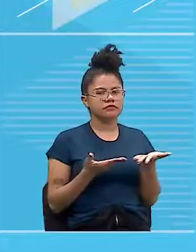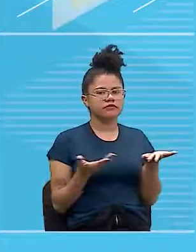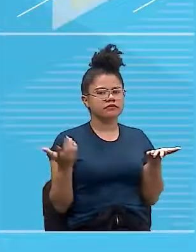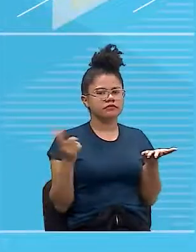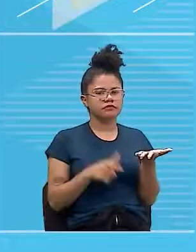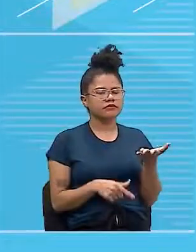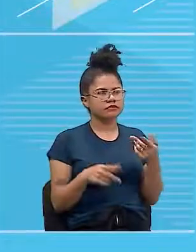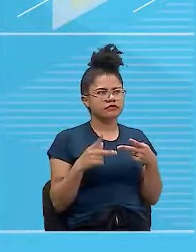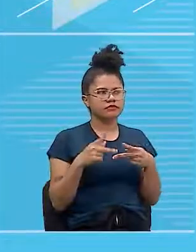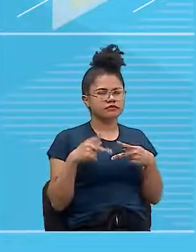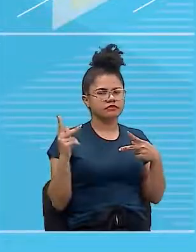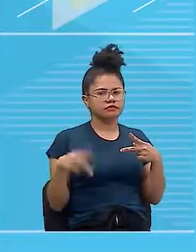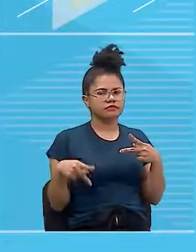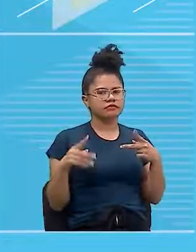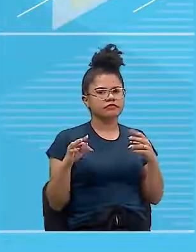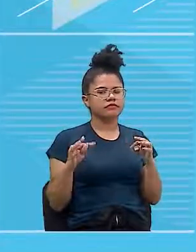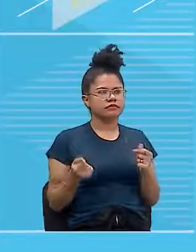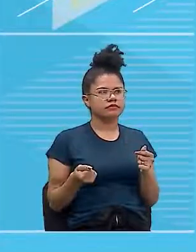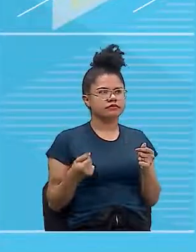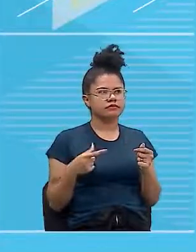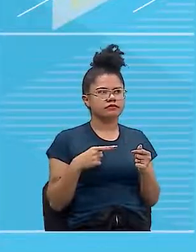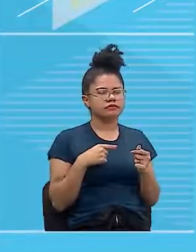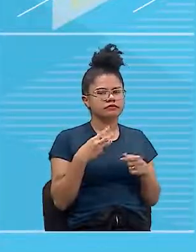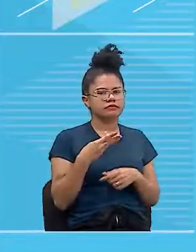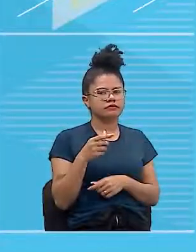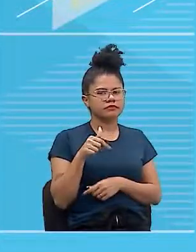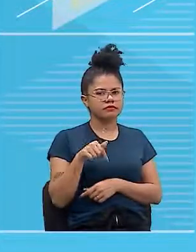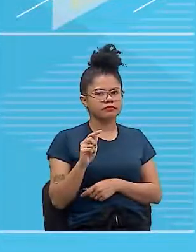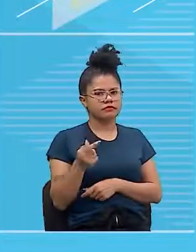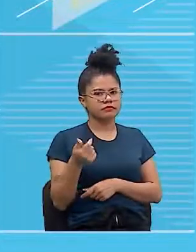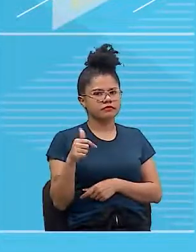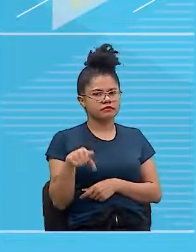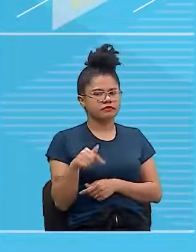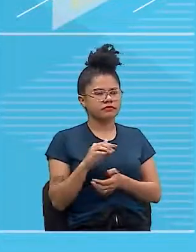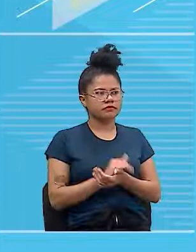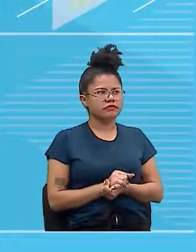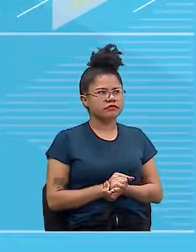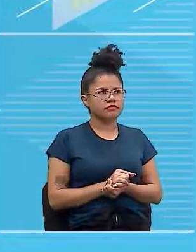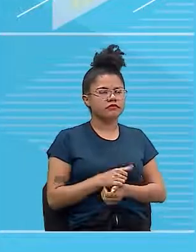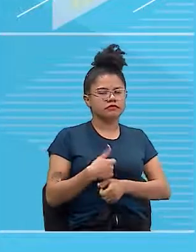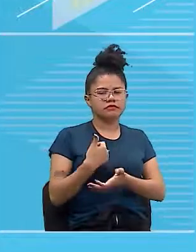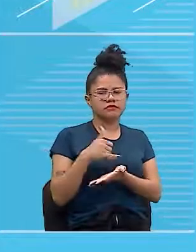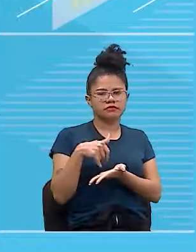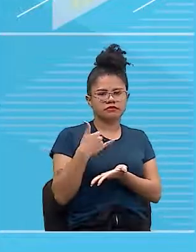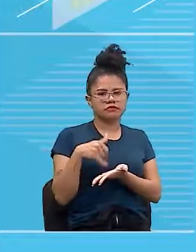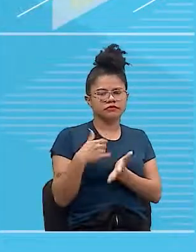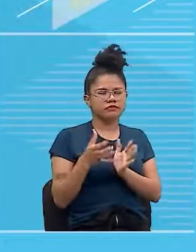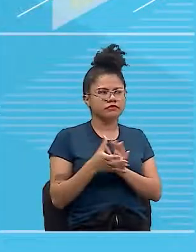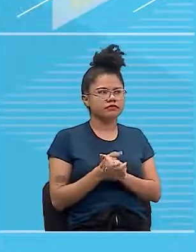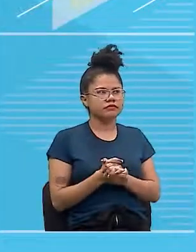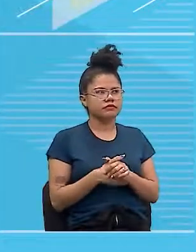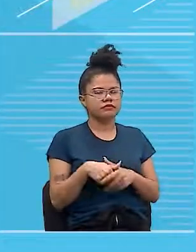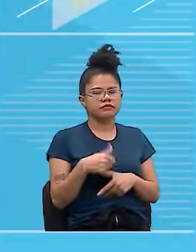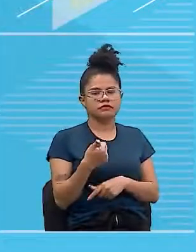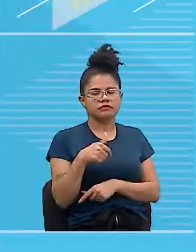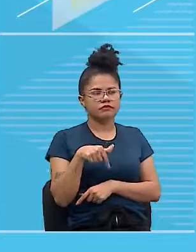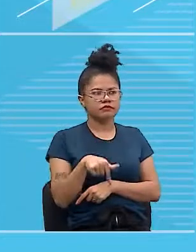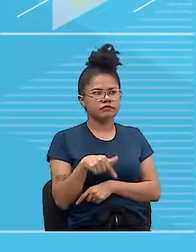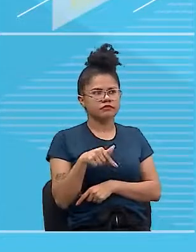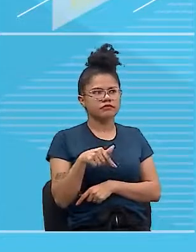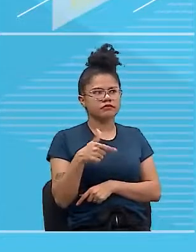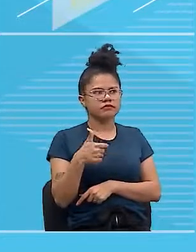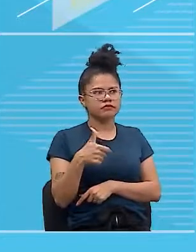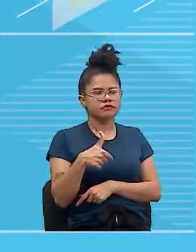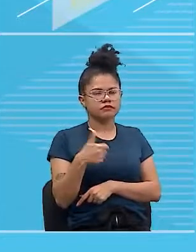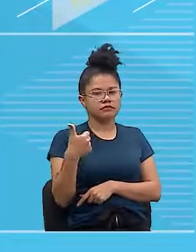vem os outros proteínas de todos da 37,7 e as gorduras da 12,96